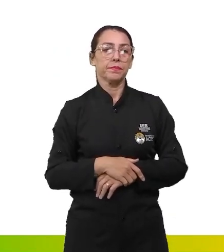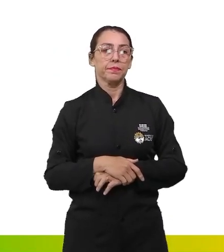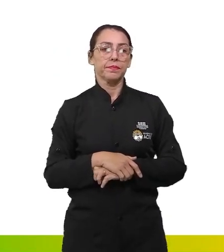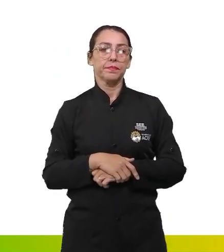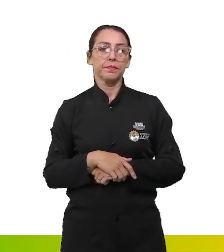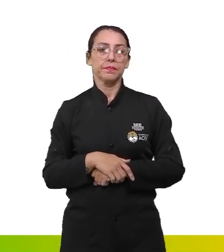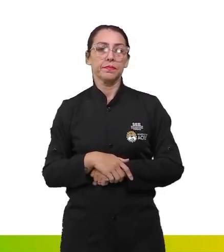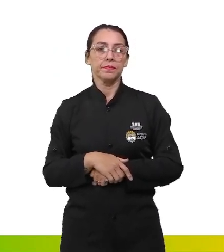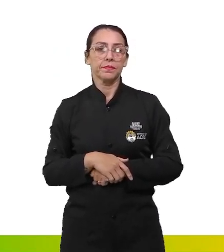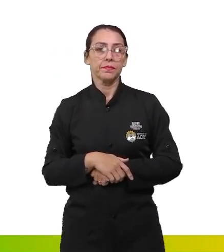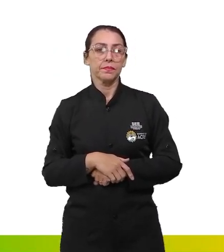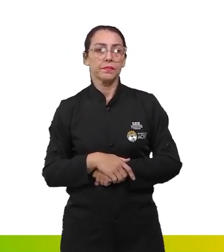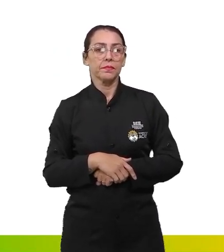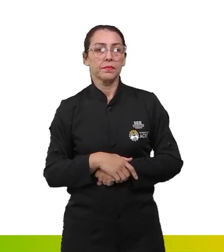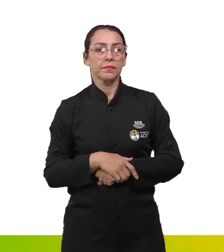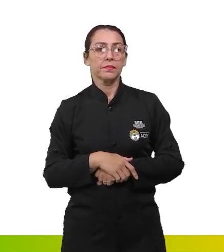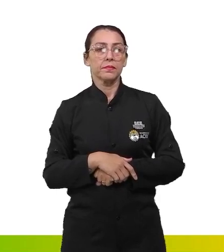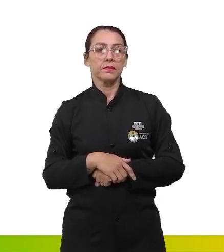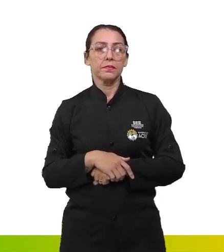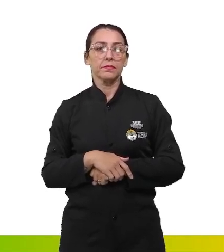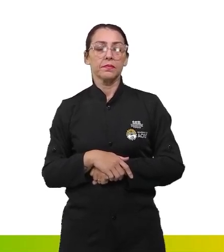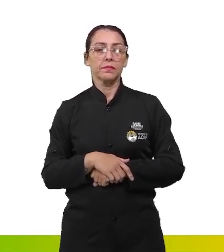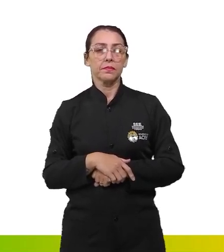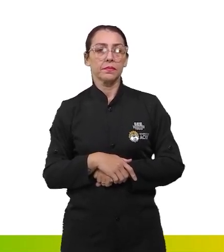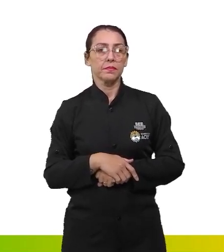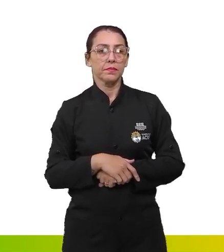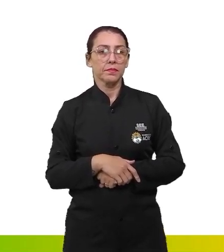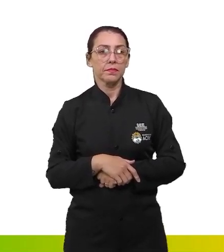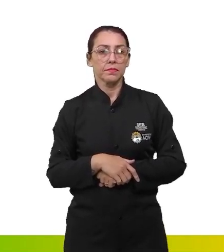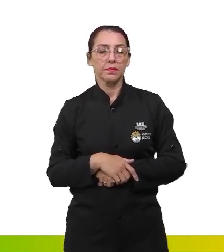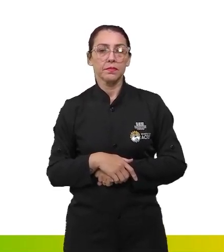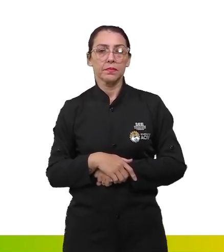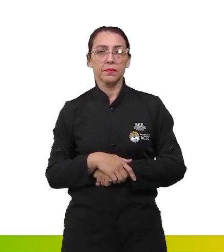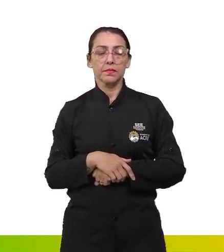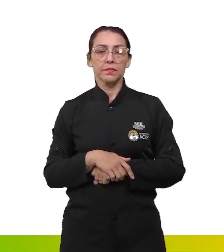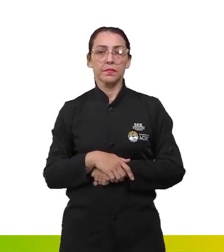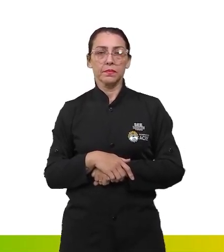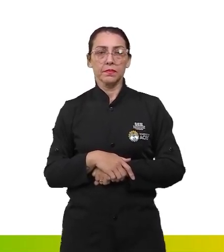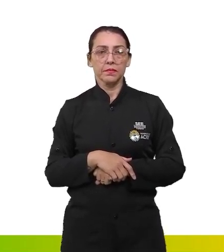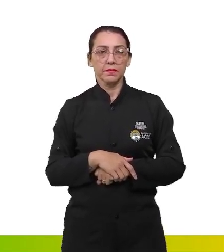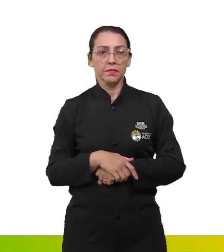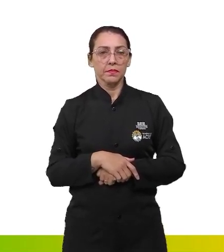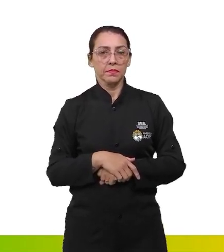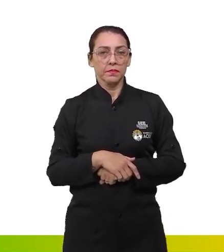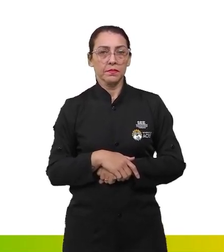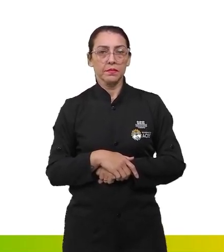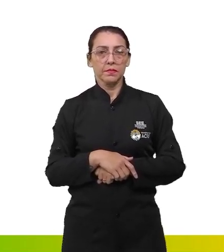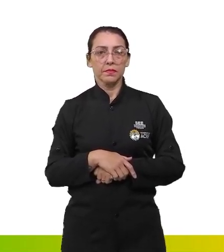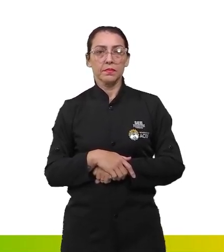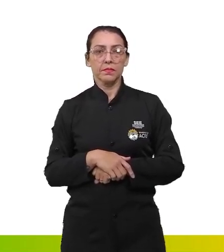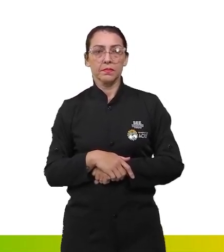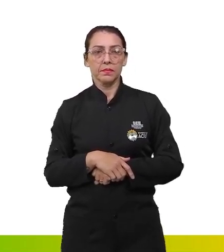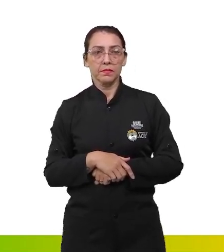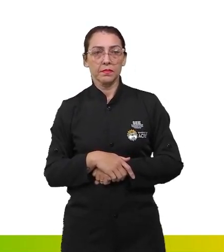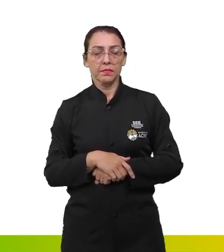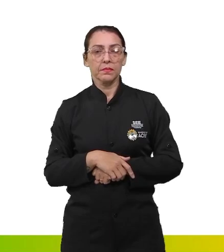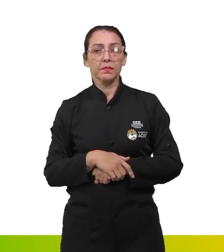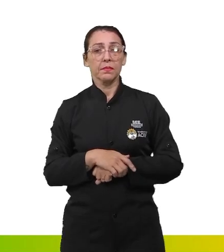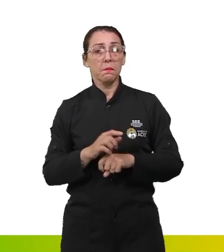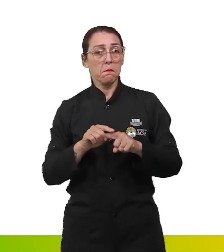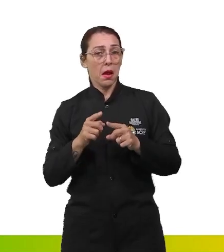verbo também, tá? Me gustam más que el melón, mais que o melão. Em câmbio, amigo, porém,